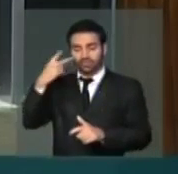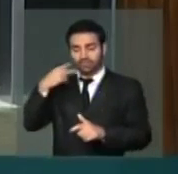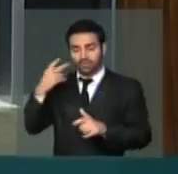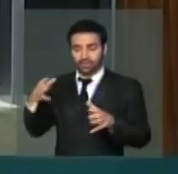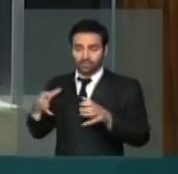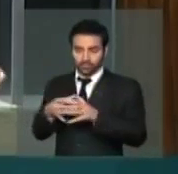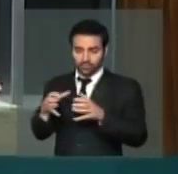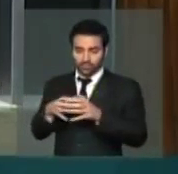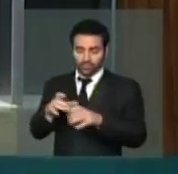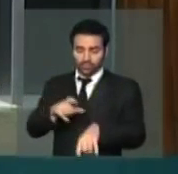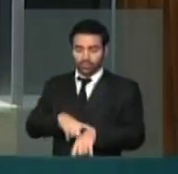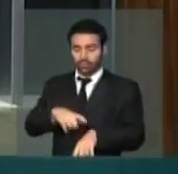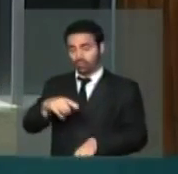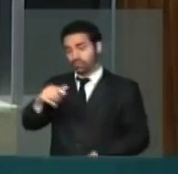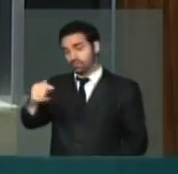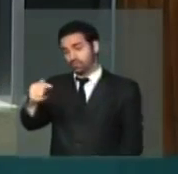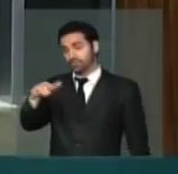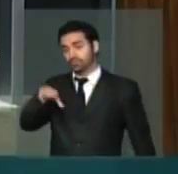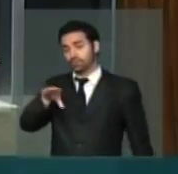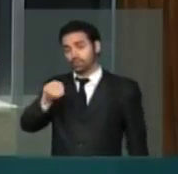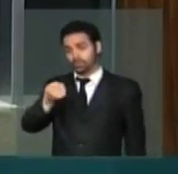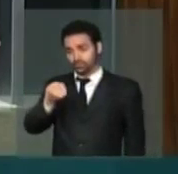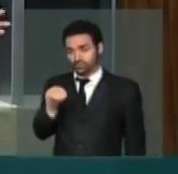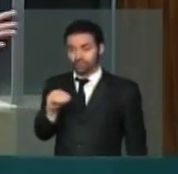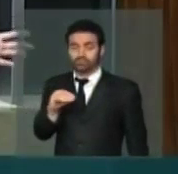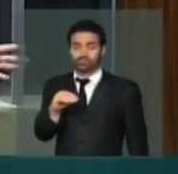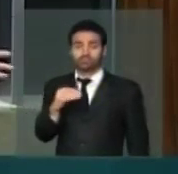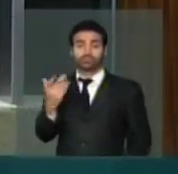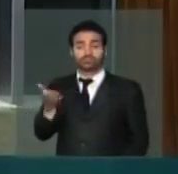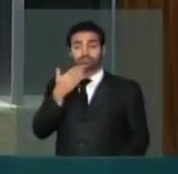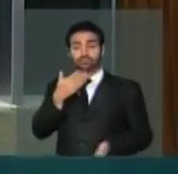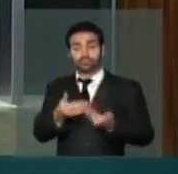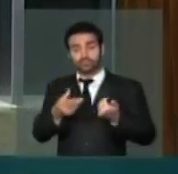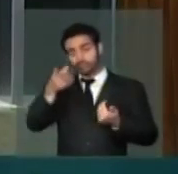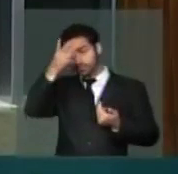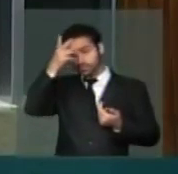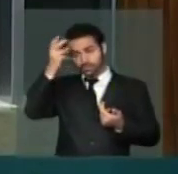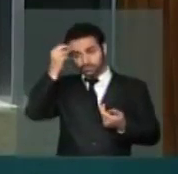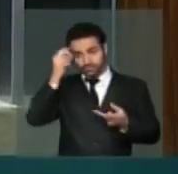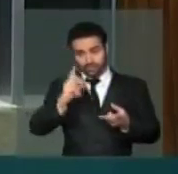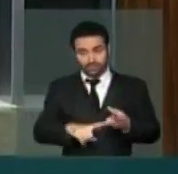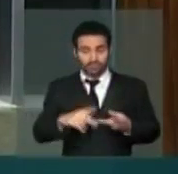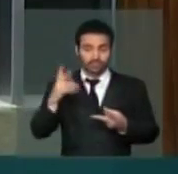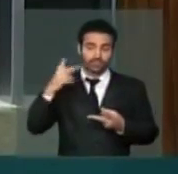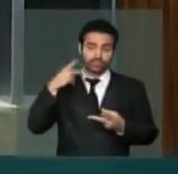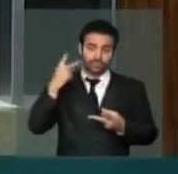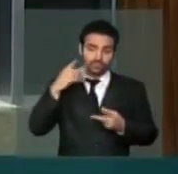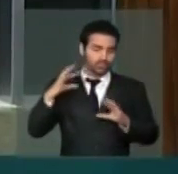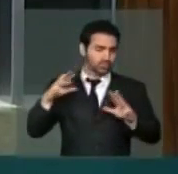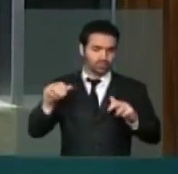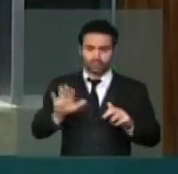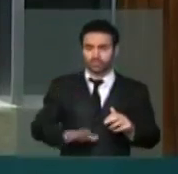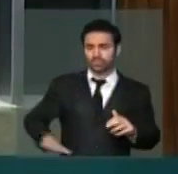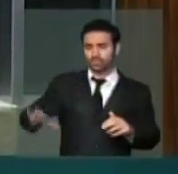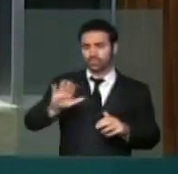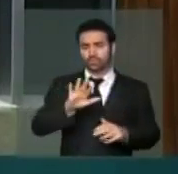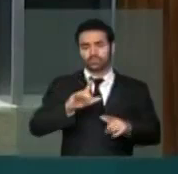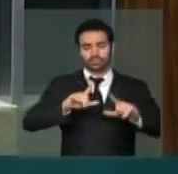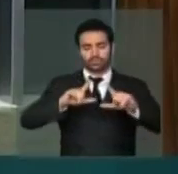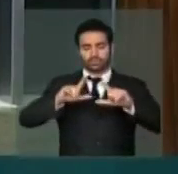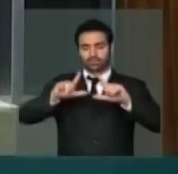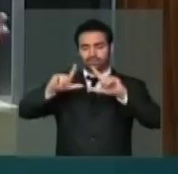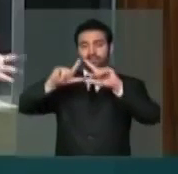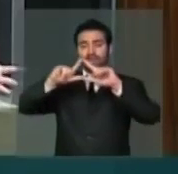19 horas dessa próxima segunda-feira. Então eu peço aos prefeitos, aos vereadores de todo o Triângulo Mineiro e Alto Paranaíba